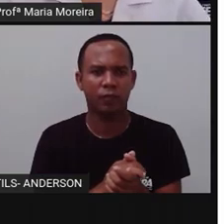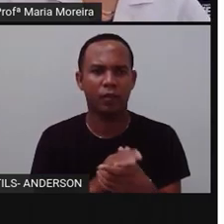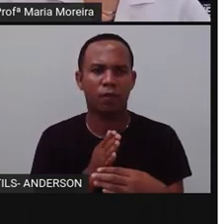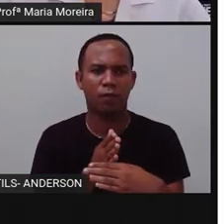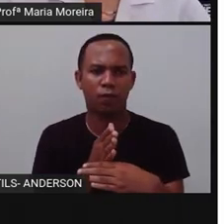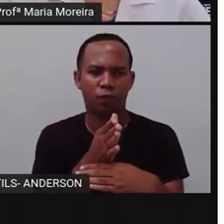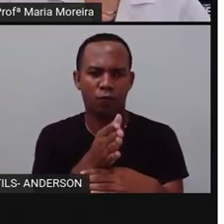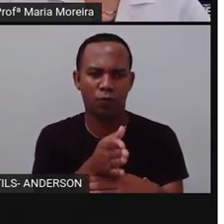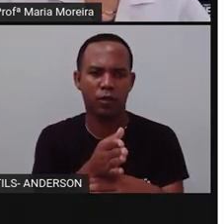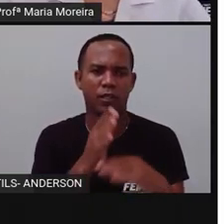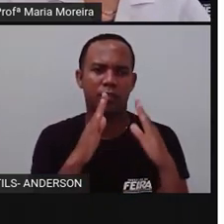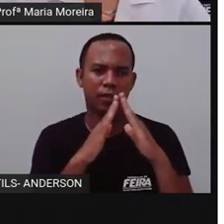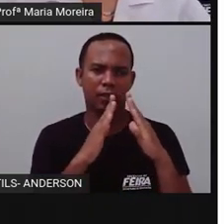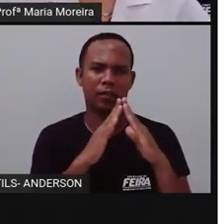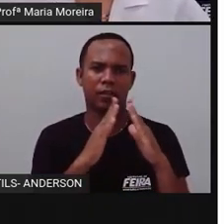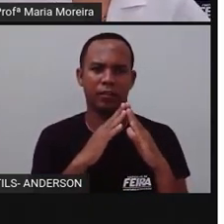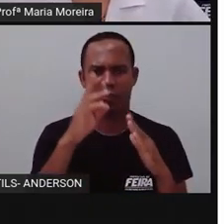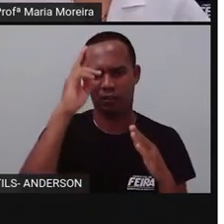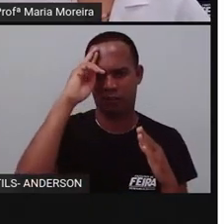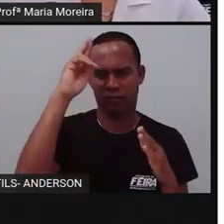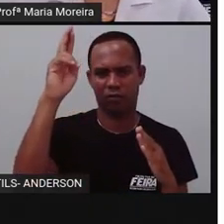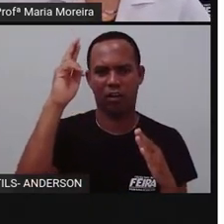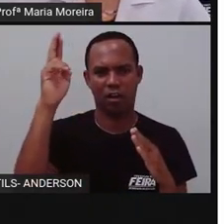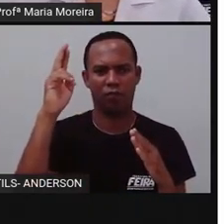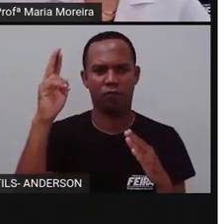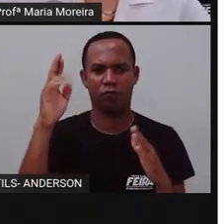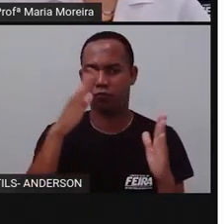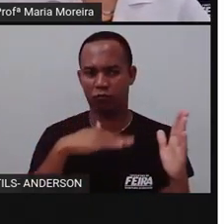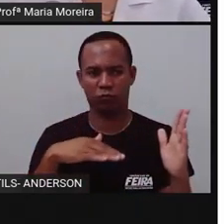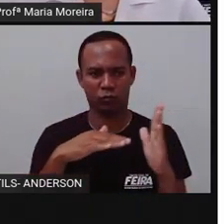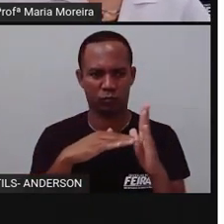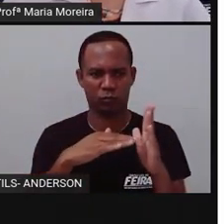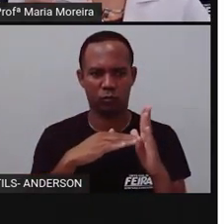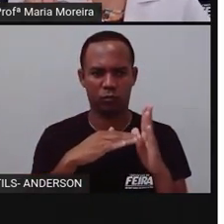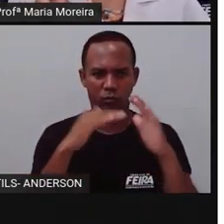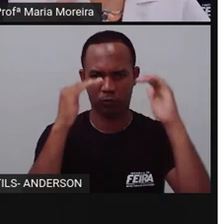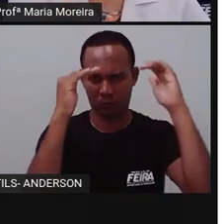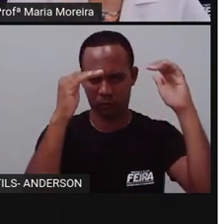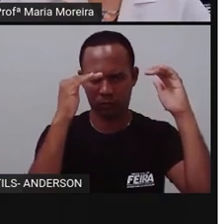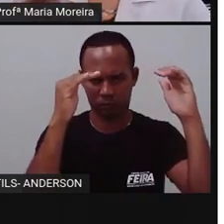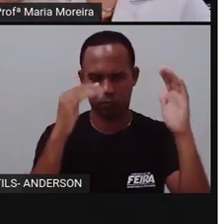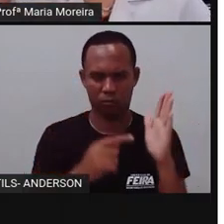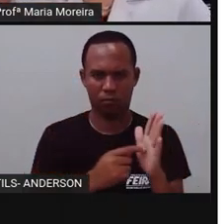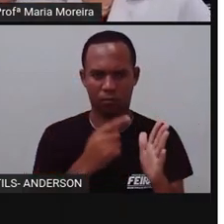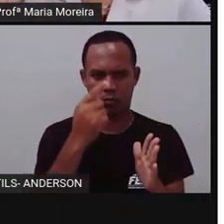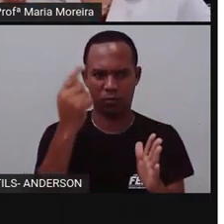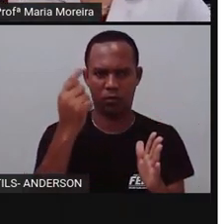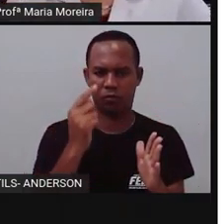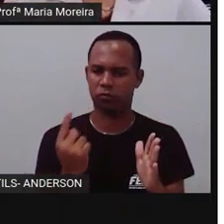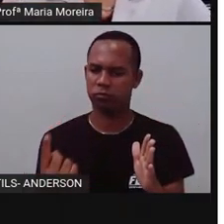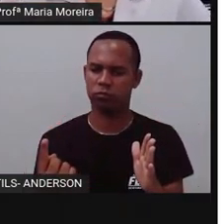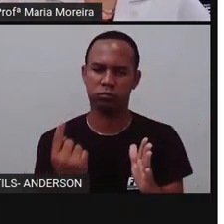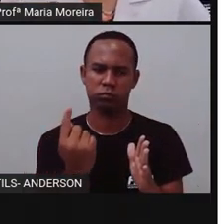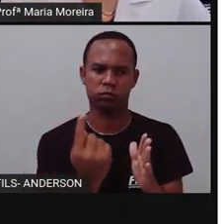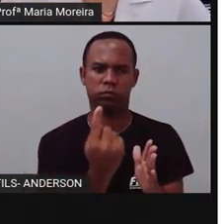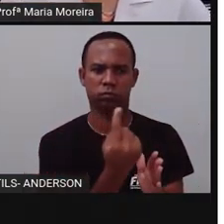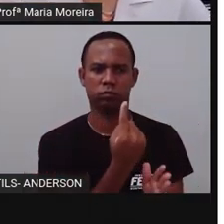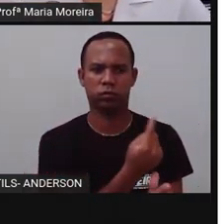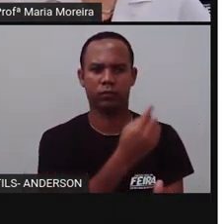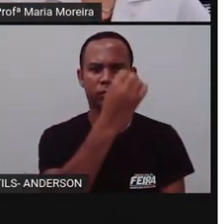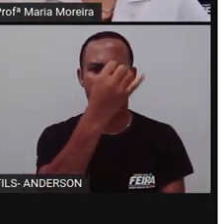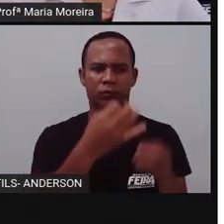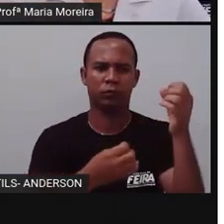Foram para a casa do chefe, que todos respeitavam. Lá, primeiro um, depois o outro,